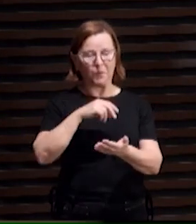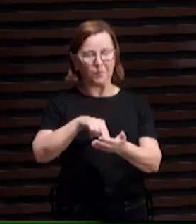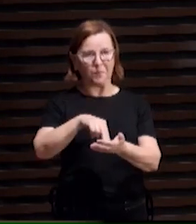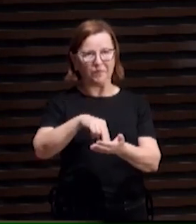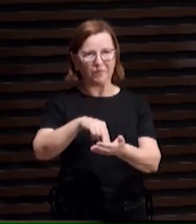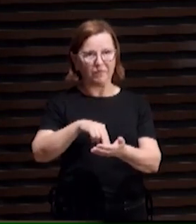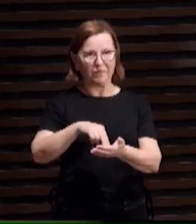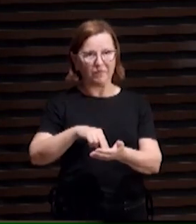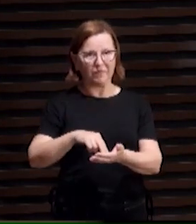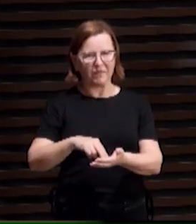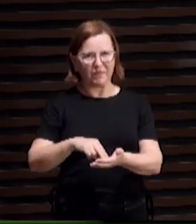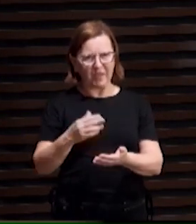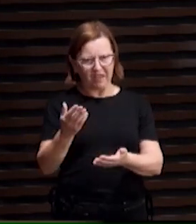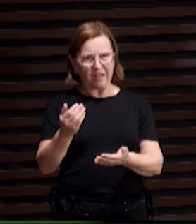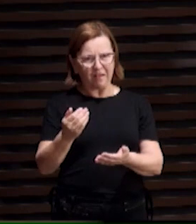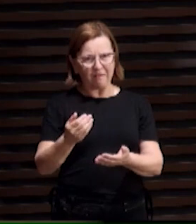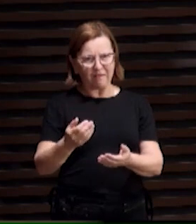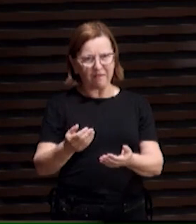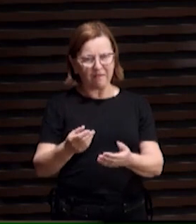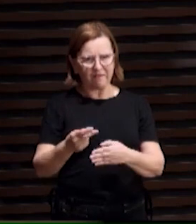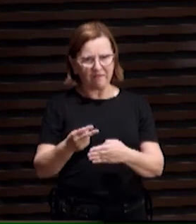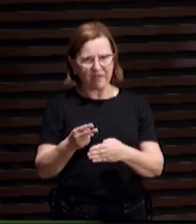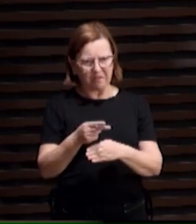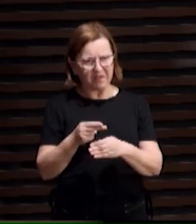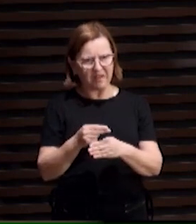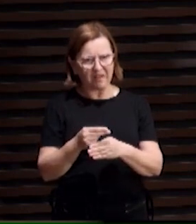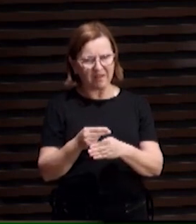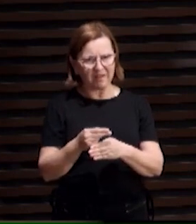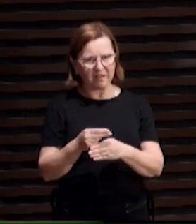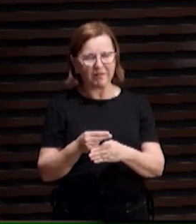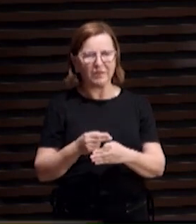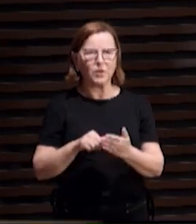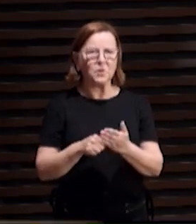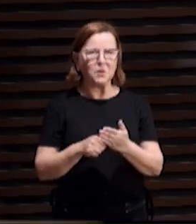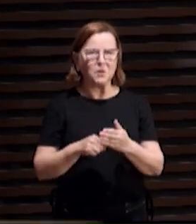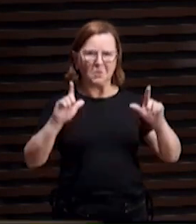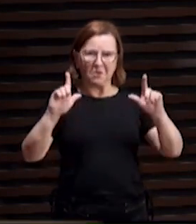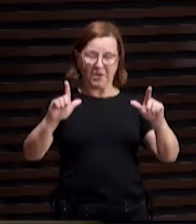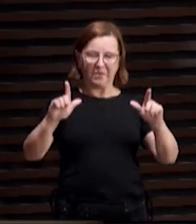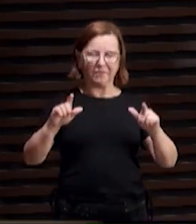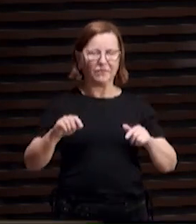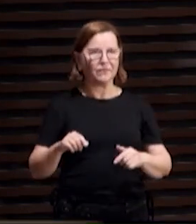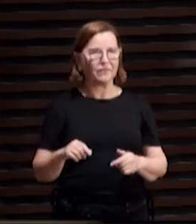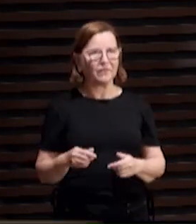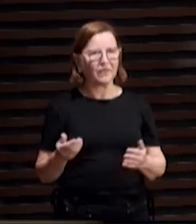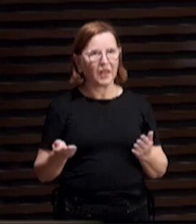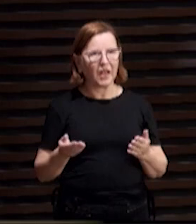Vem pegar o quadro do filho. Vem pegar o documento do quadro do filho. Agora vamos para o resto